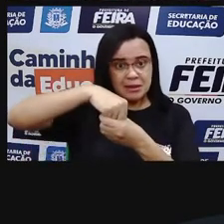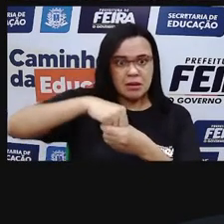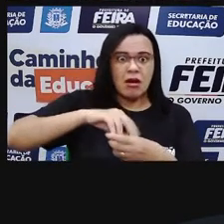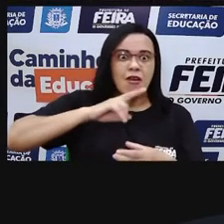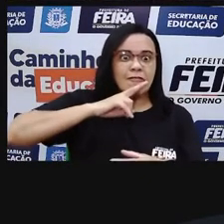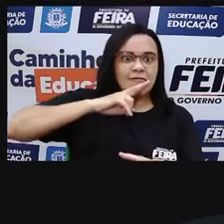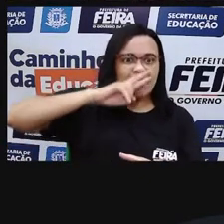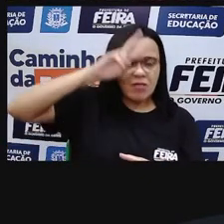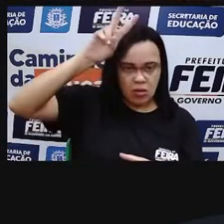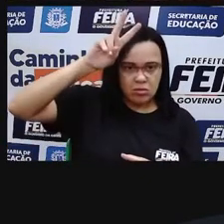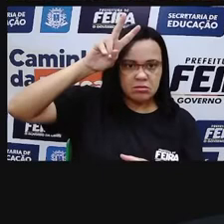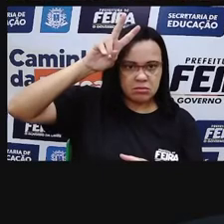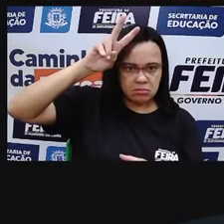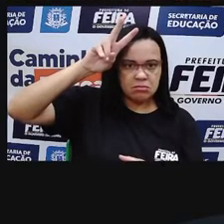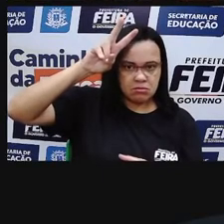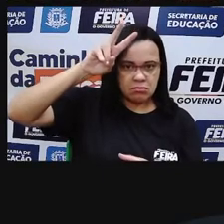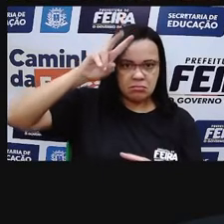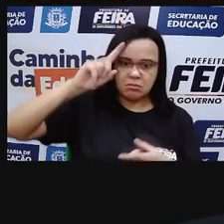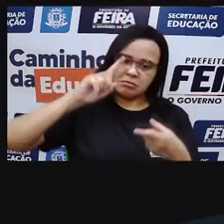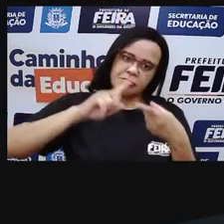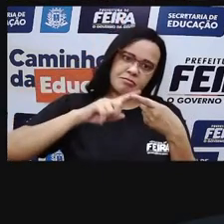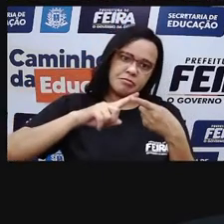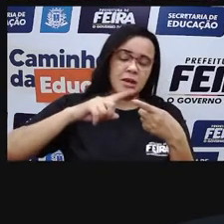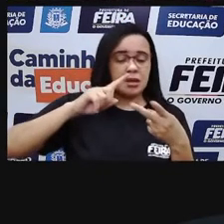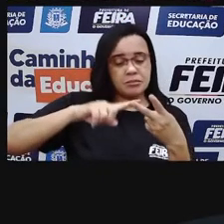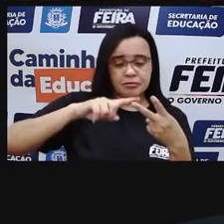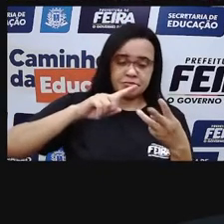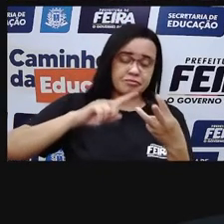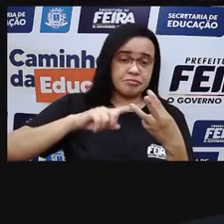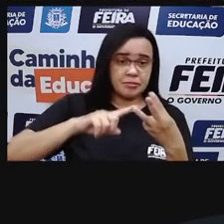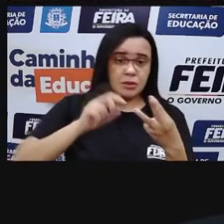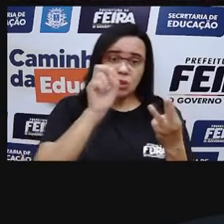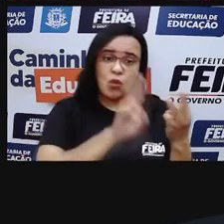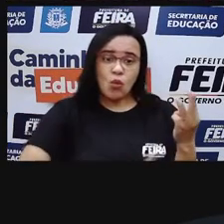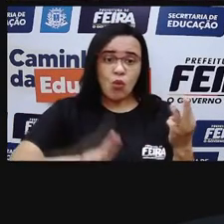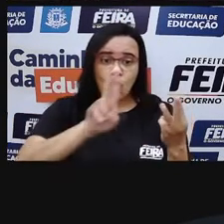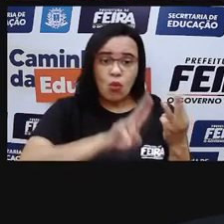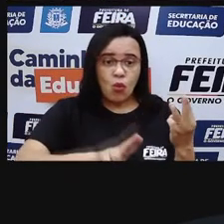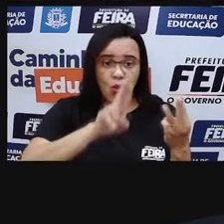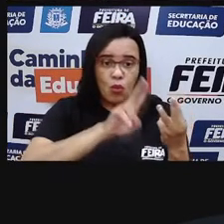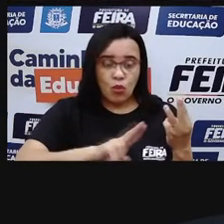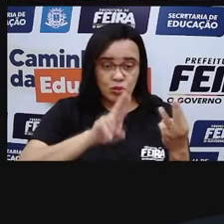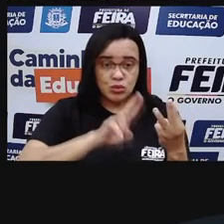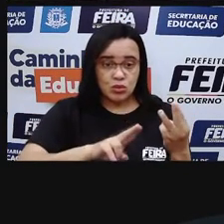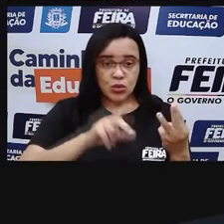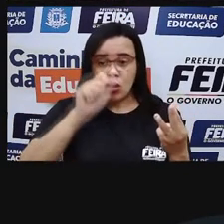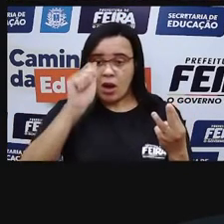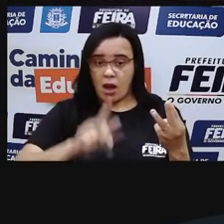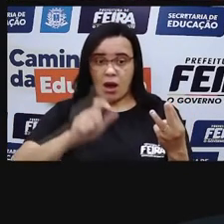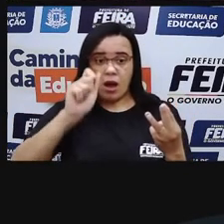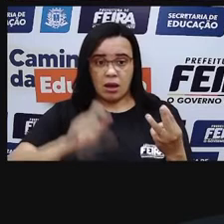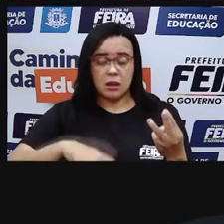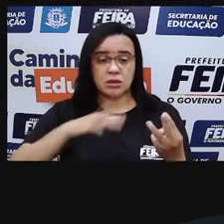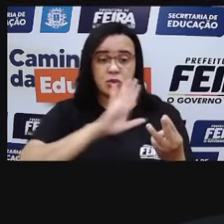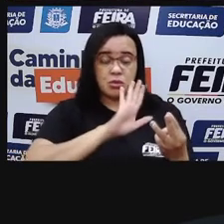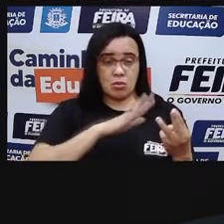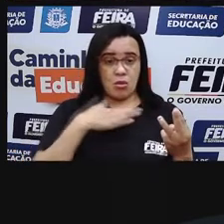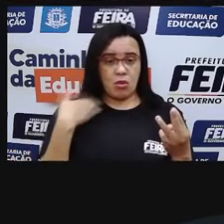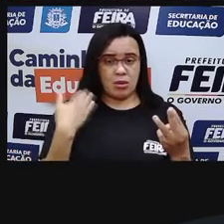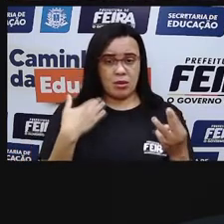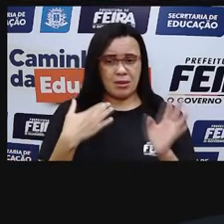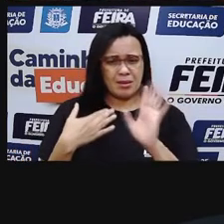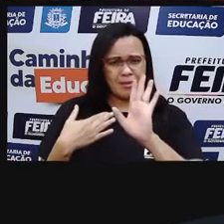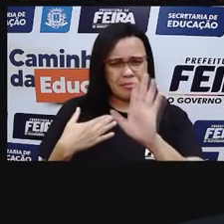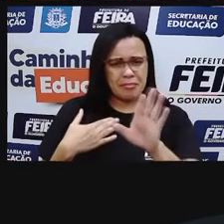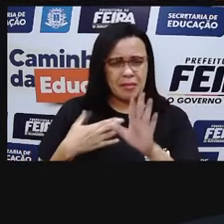no 1º, 2º e 3º dia que ele usou o antibiótico, matou as bactérias azuis. Mas e as rosinhas,